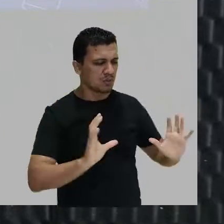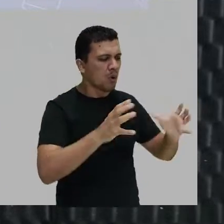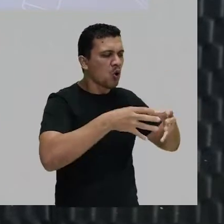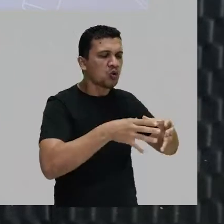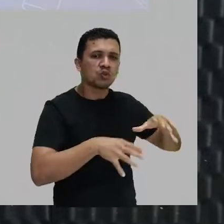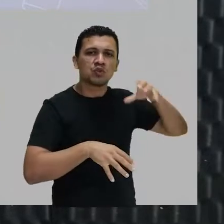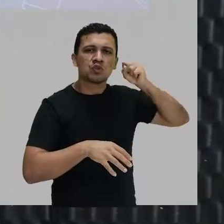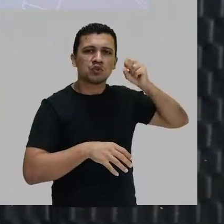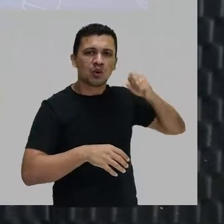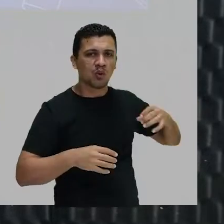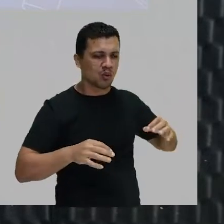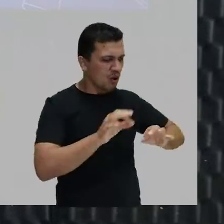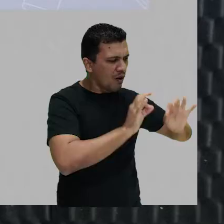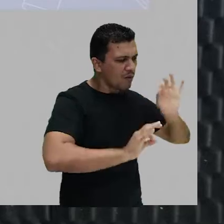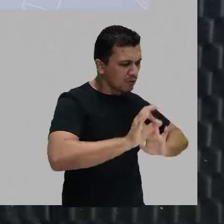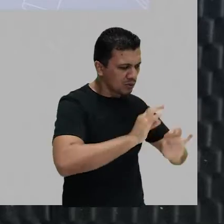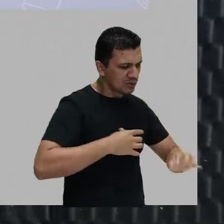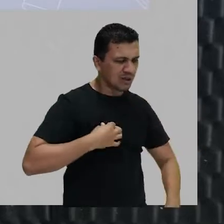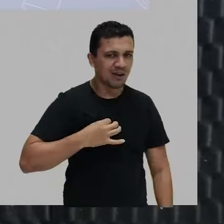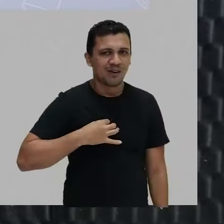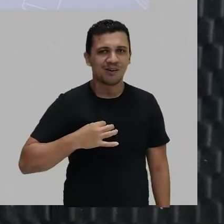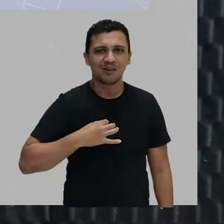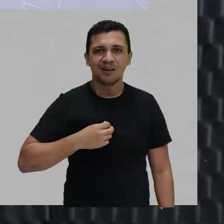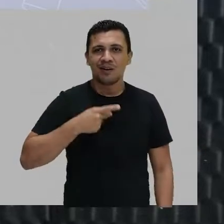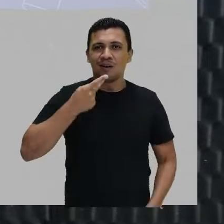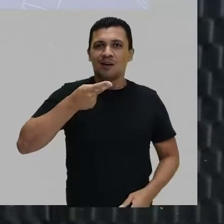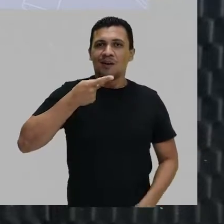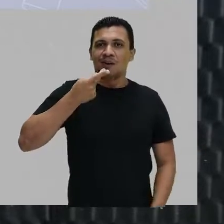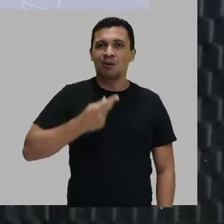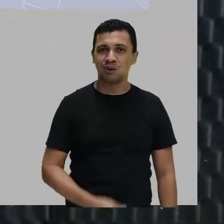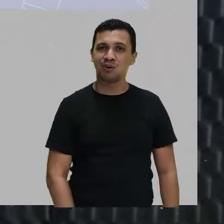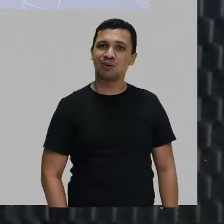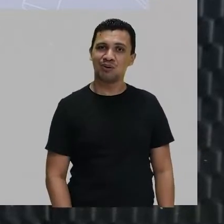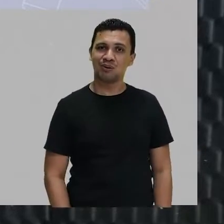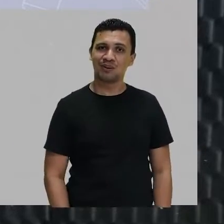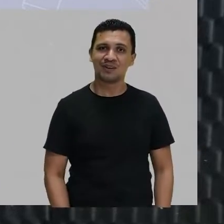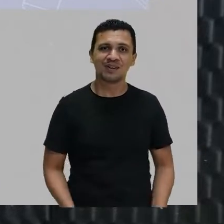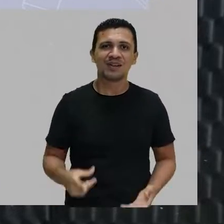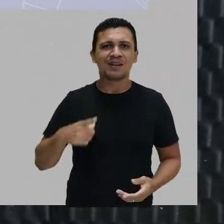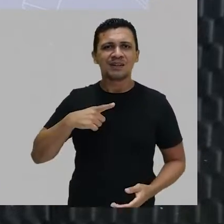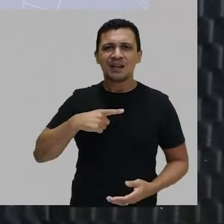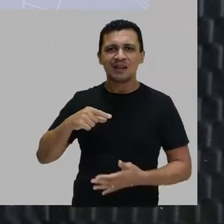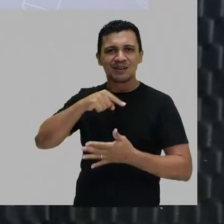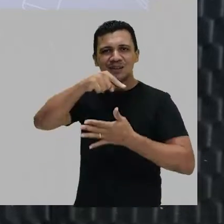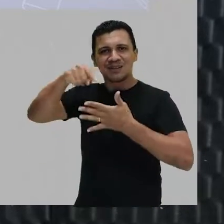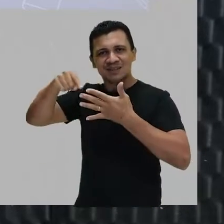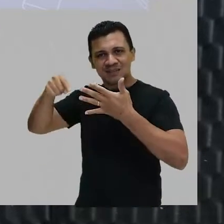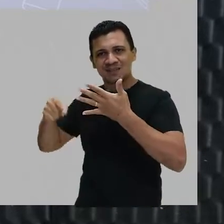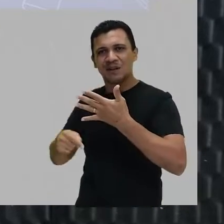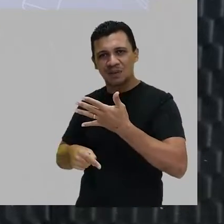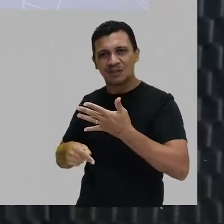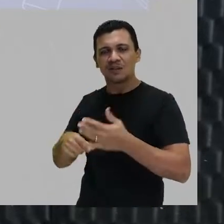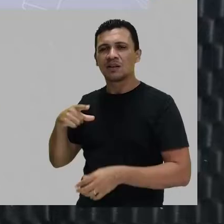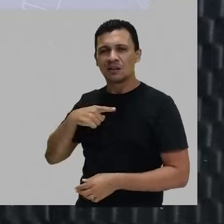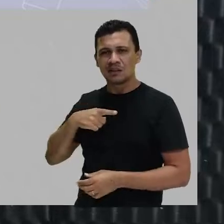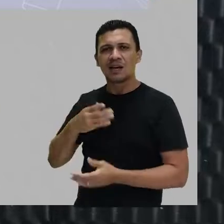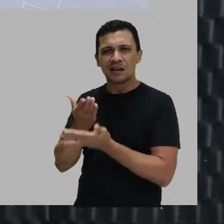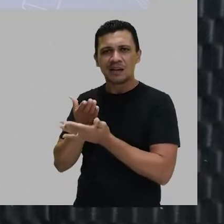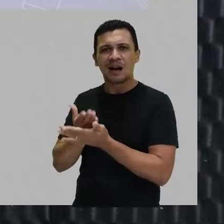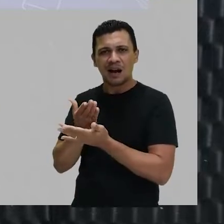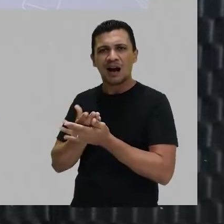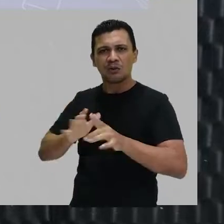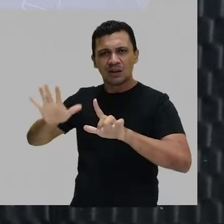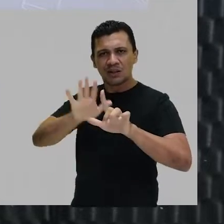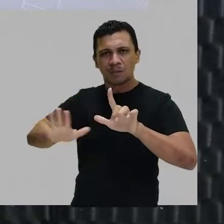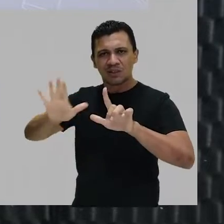cenografia, figurino, cansei só de falar. Pois é, isso tudo está envolvido. E esses elementos que eu citei, eles estão em aulas na nossa